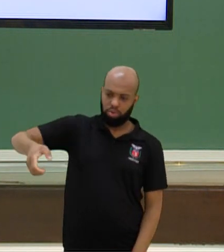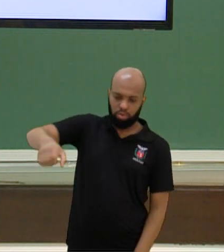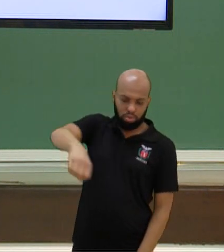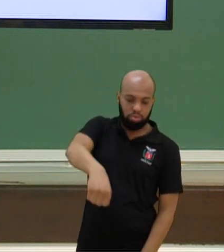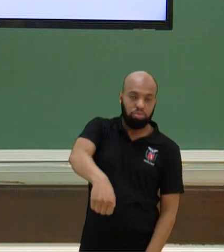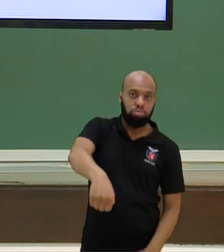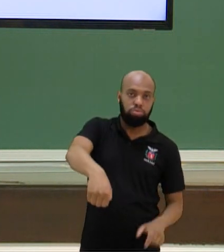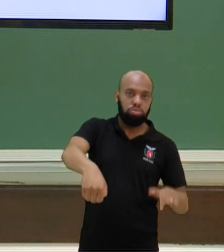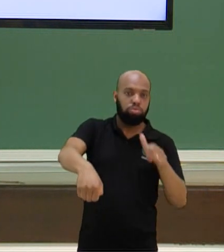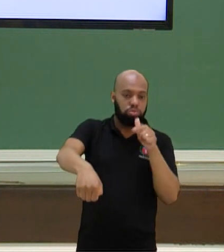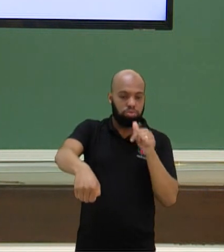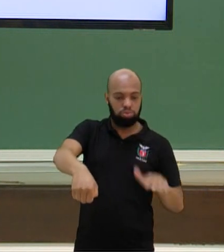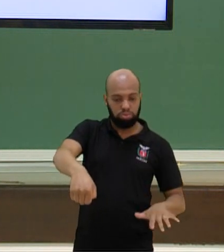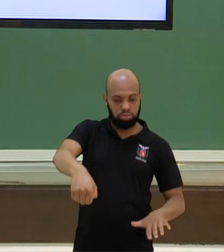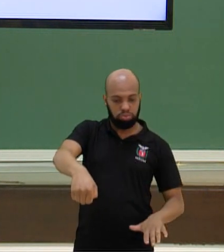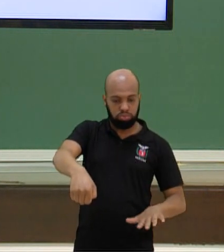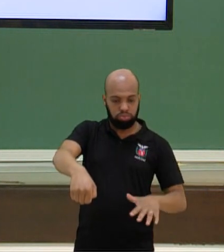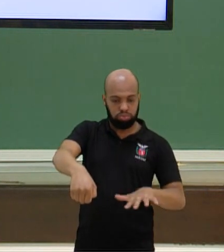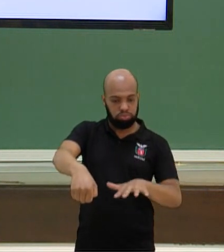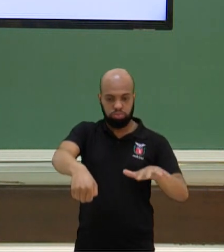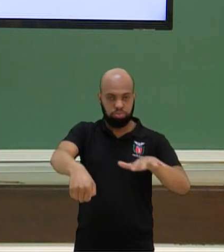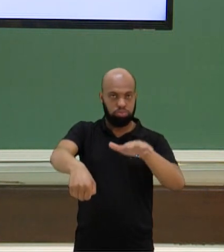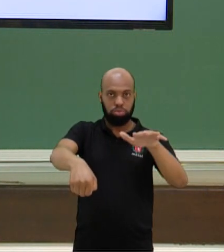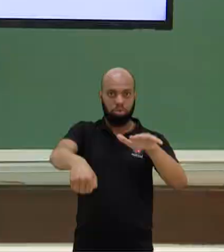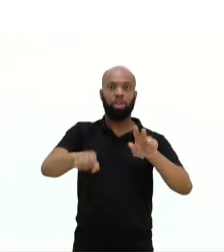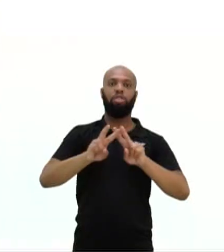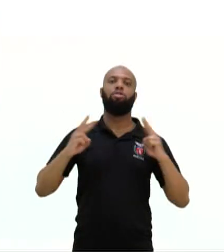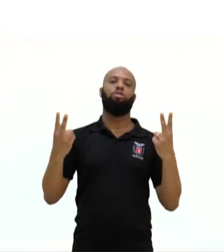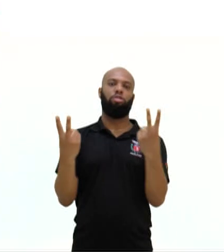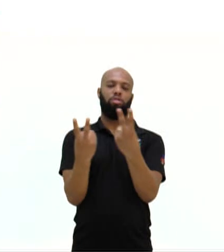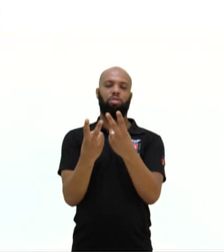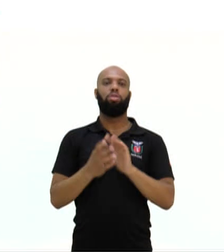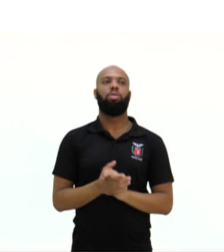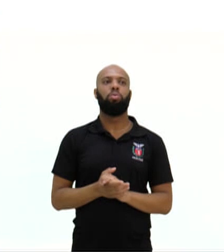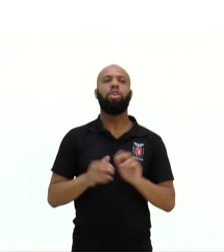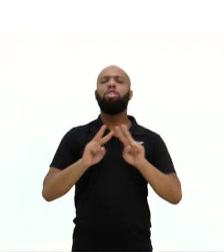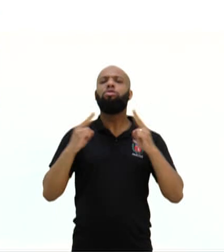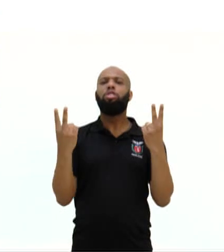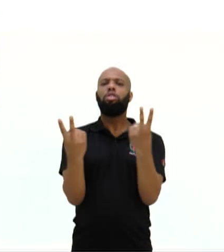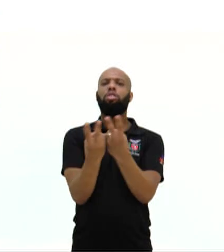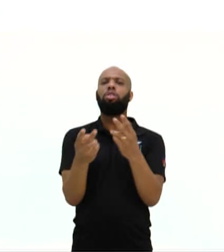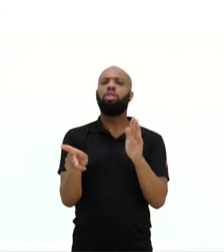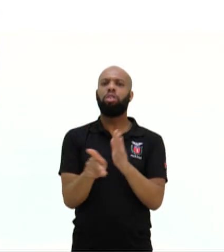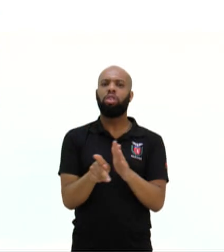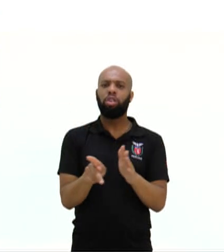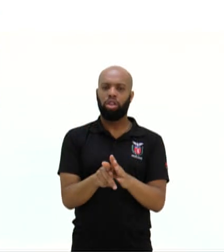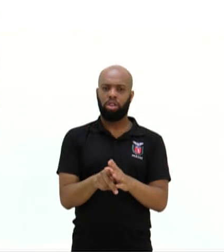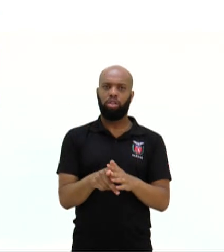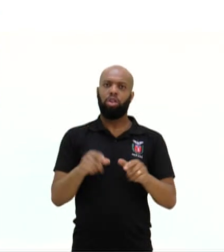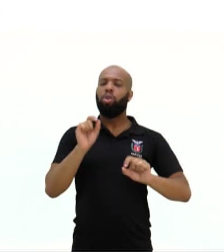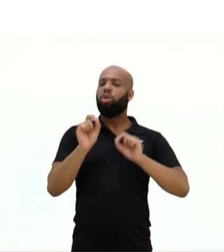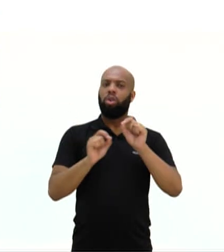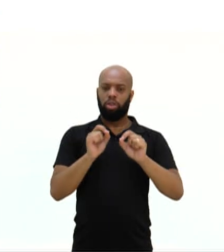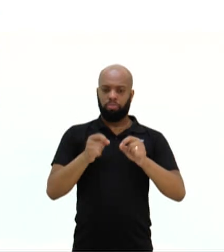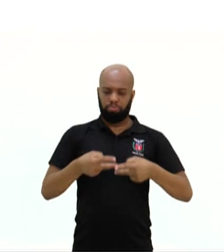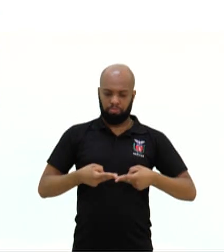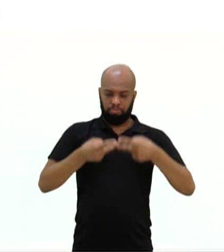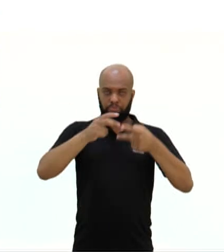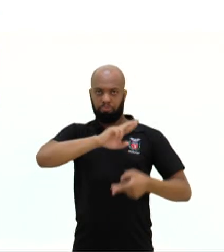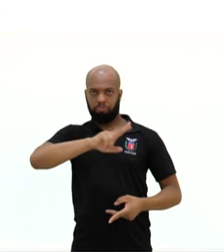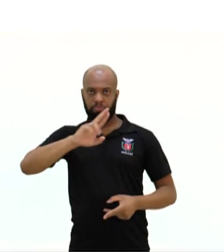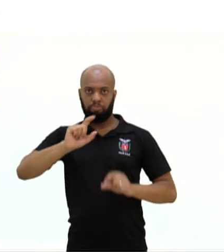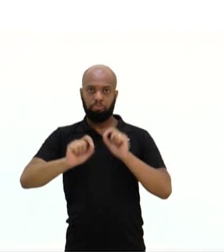volume, tá bom? Então, o que é volume? Acompanhem lá. O volume de um sólido é a medida da região do